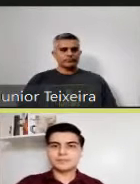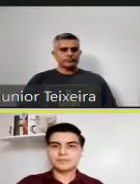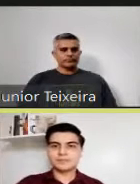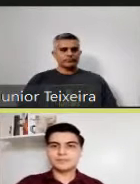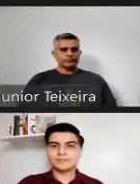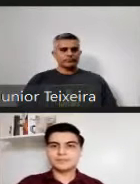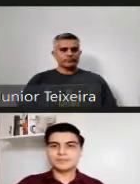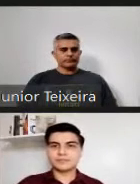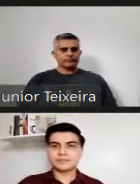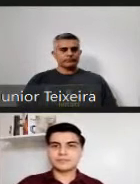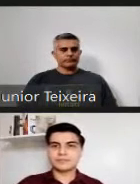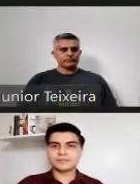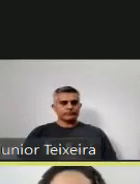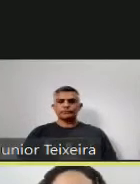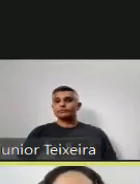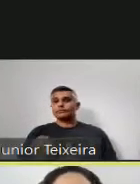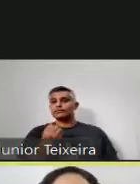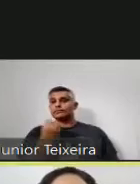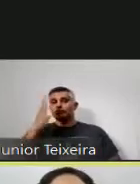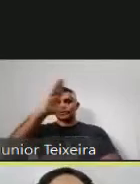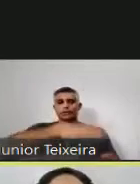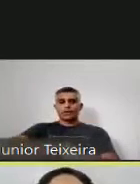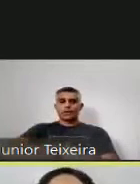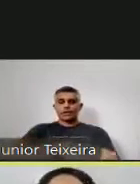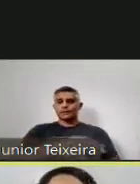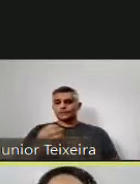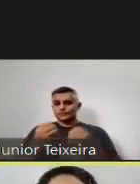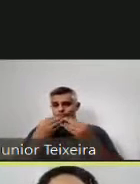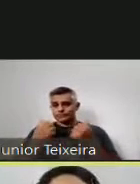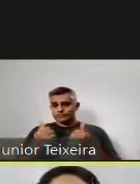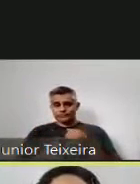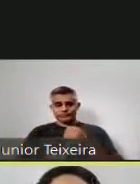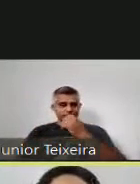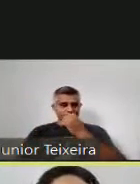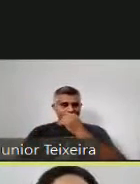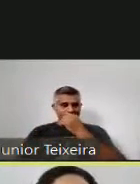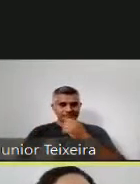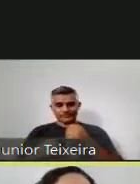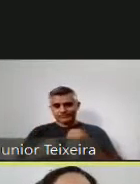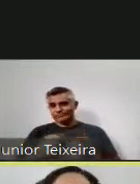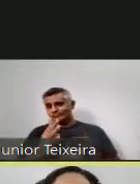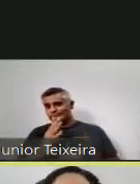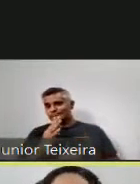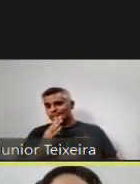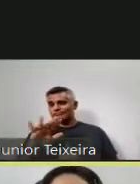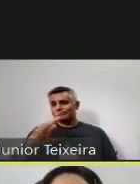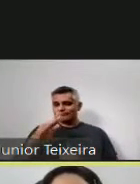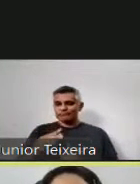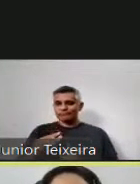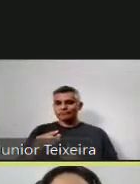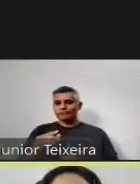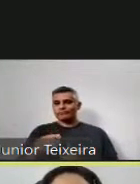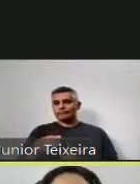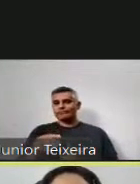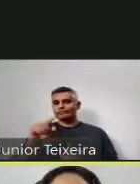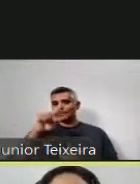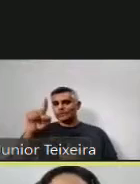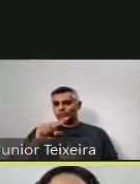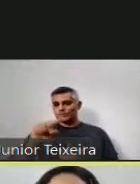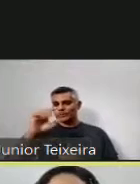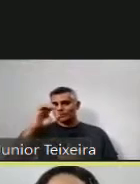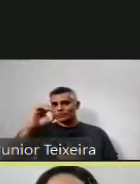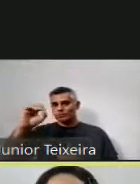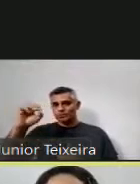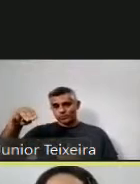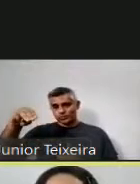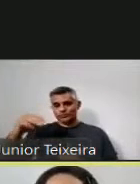Boa tarde, tudo bem? Eu estou me familiarizando ainda com o Zoom, mas agradeço a oportunidade, o aceite do